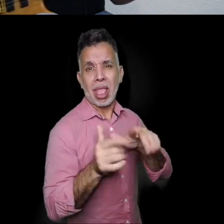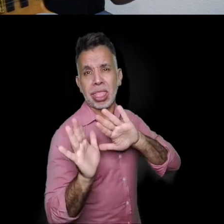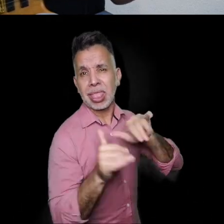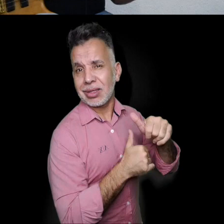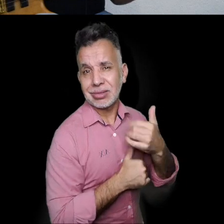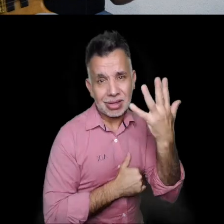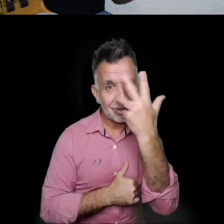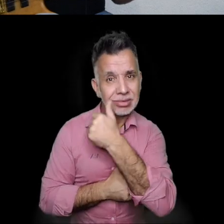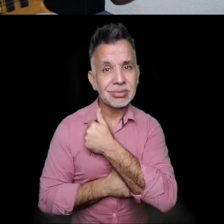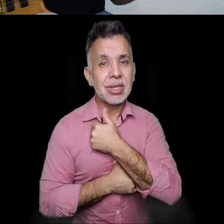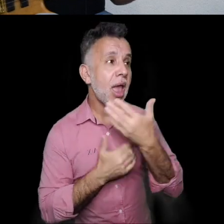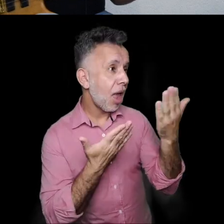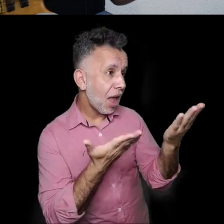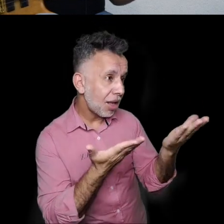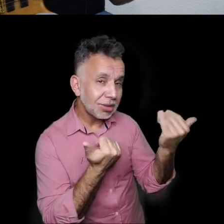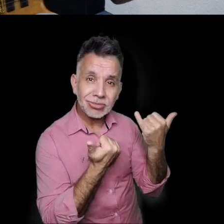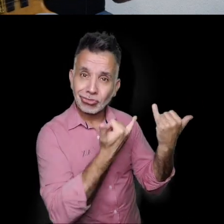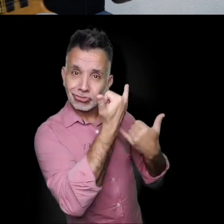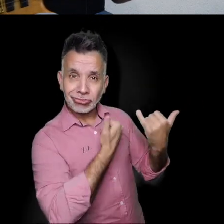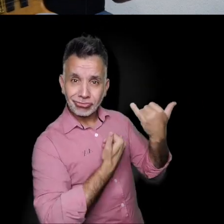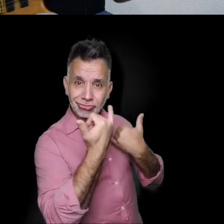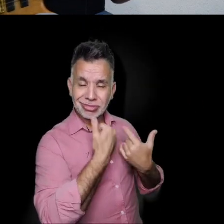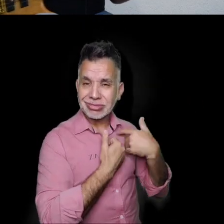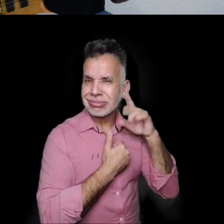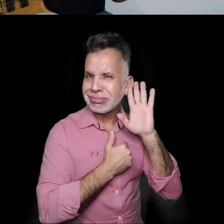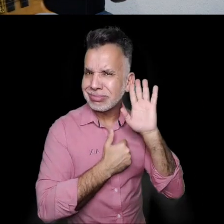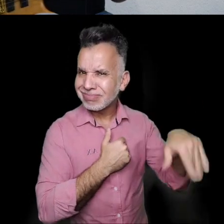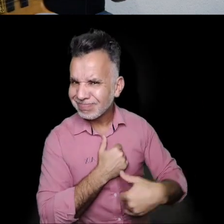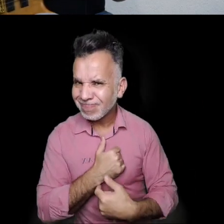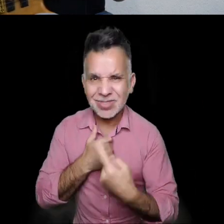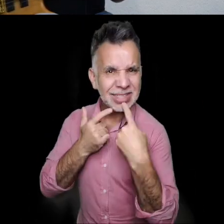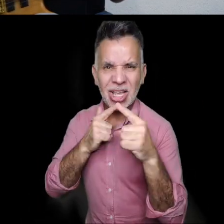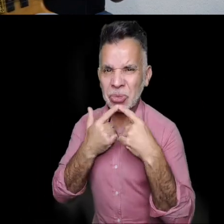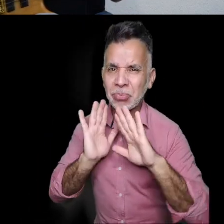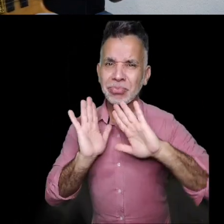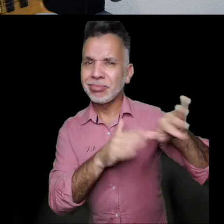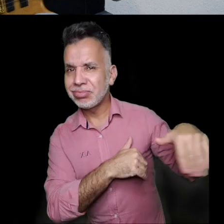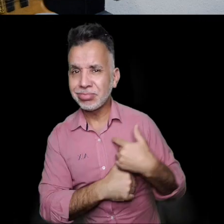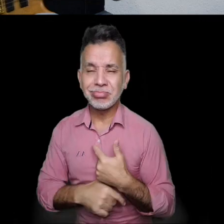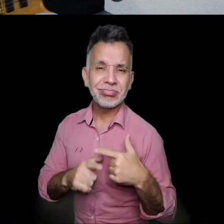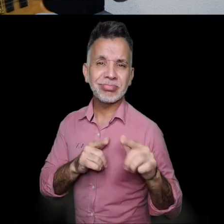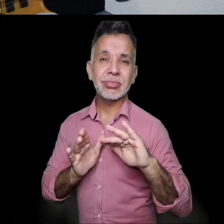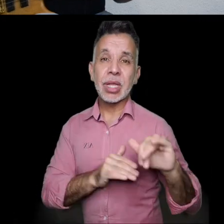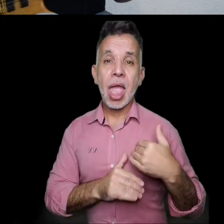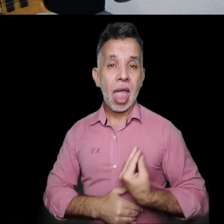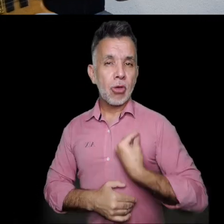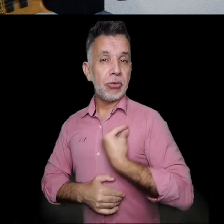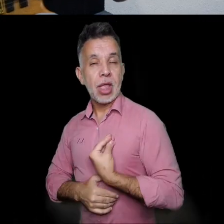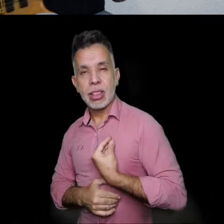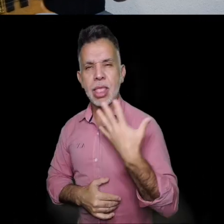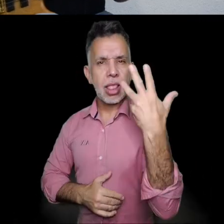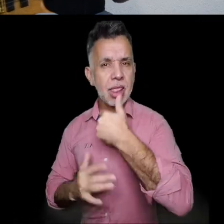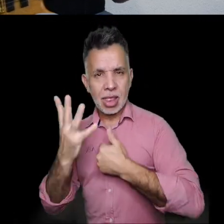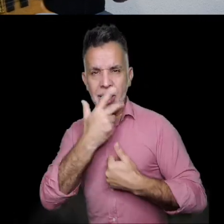tanto pelo encanto que te dá. Vem de lá comigo e ouve a ladainha que resolve o